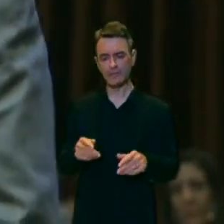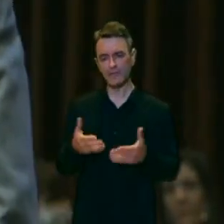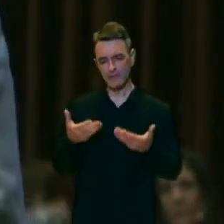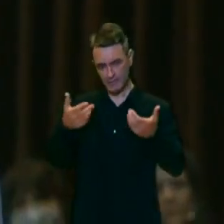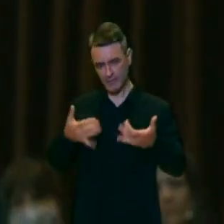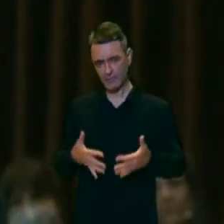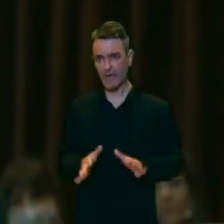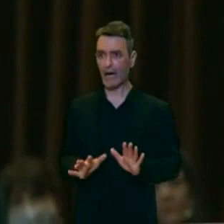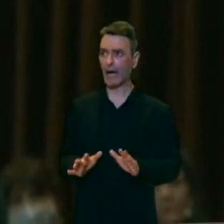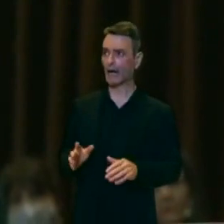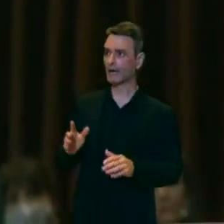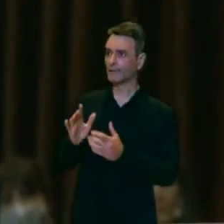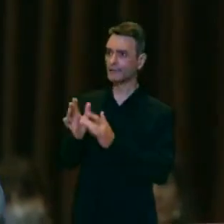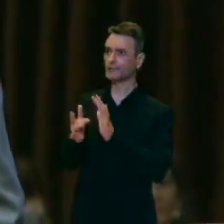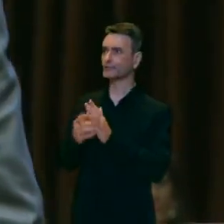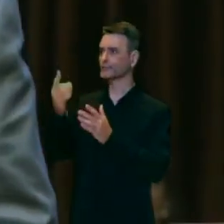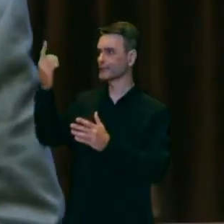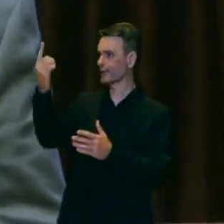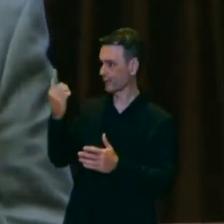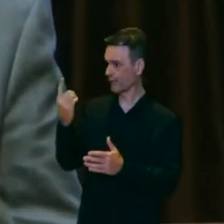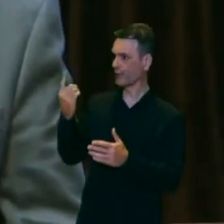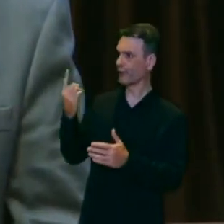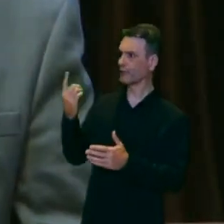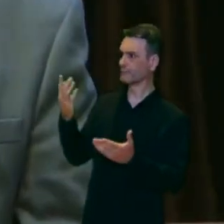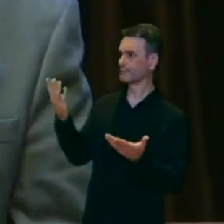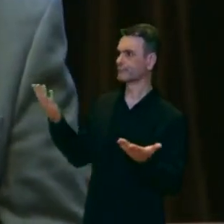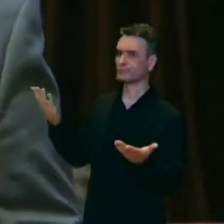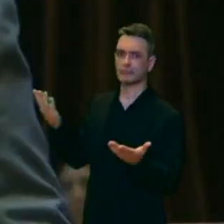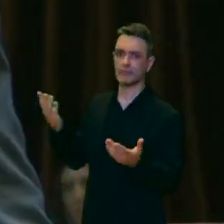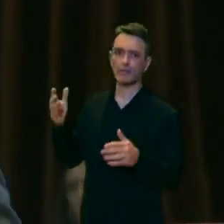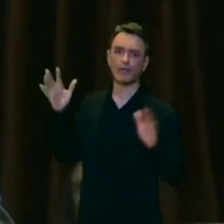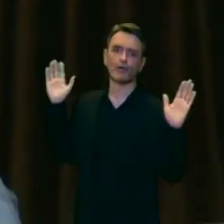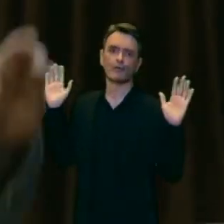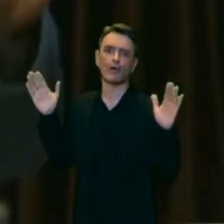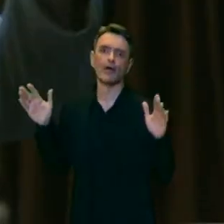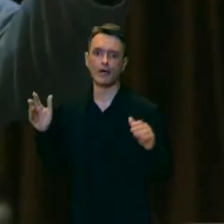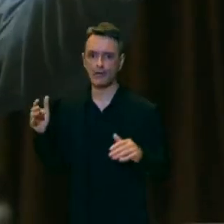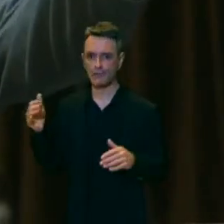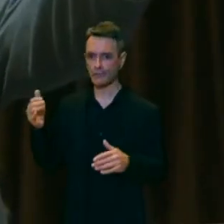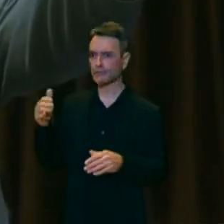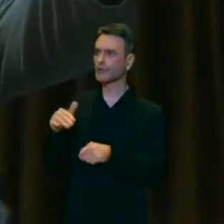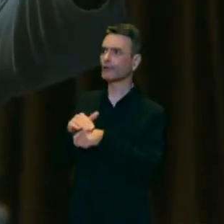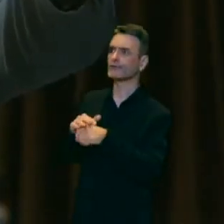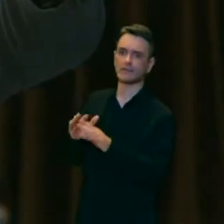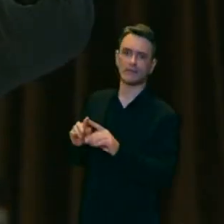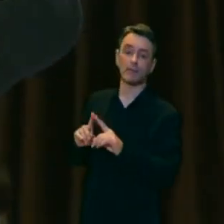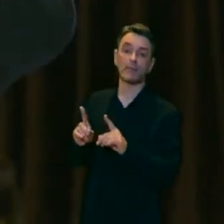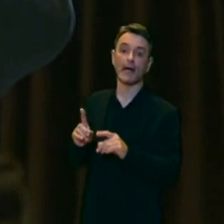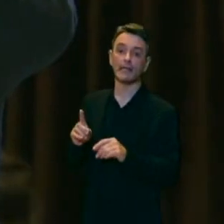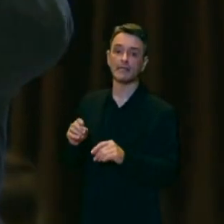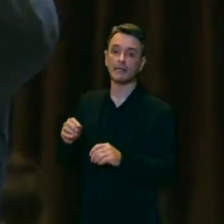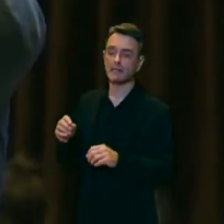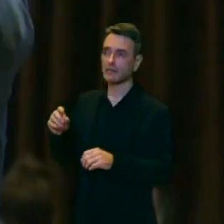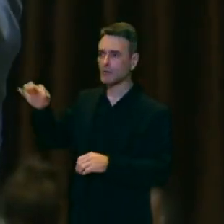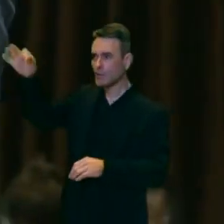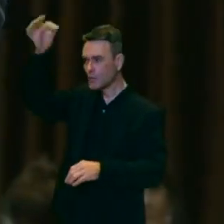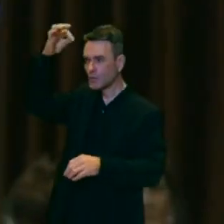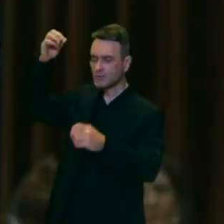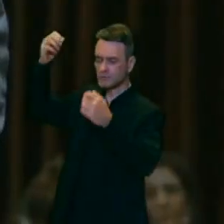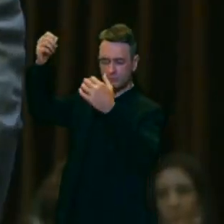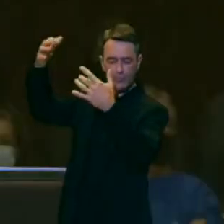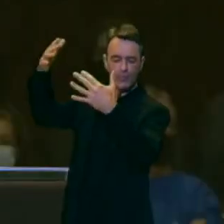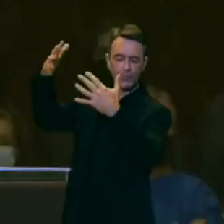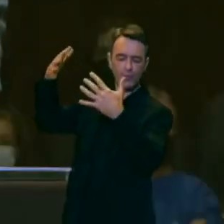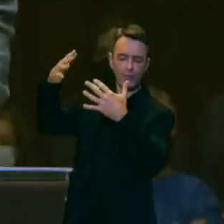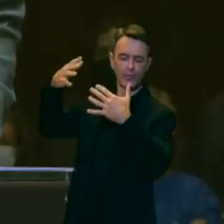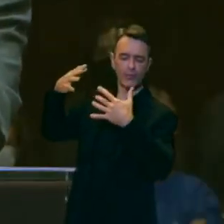ver Jesus aparecer agora, nem um anjo falando conosco, mas o sopro do Espírito está tocando a tua vida agora.